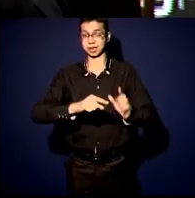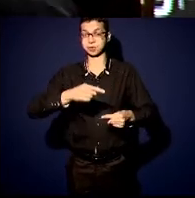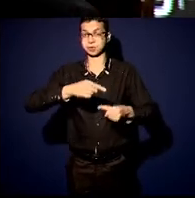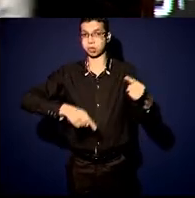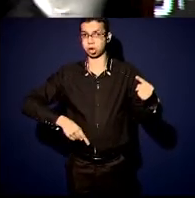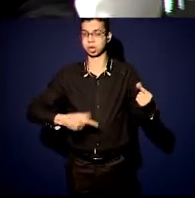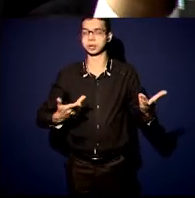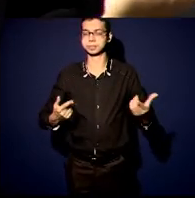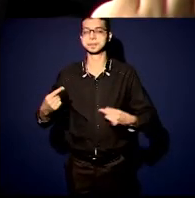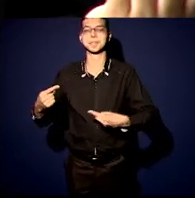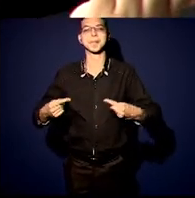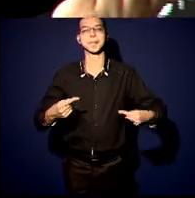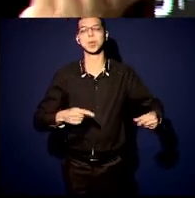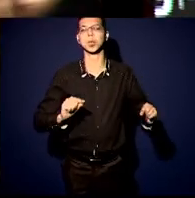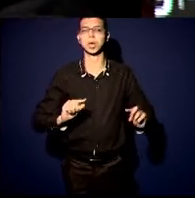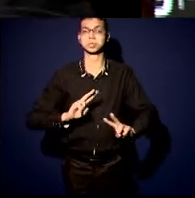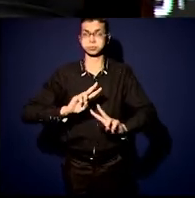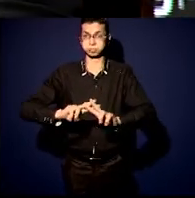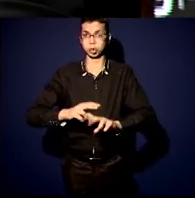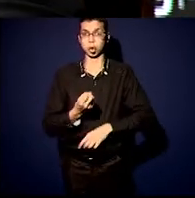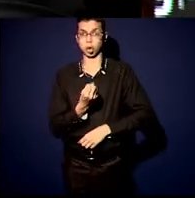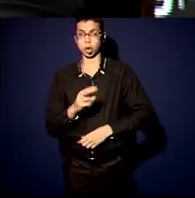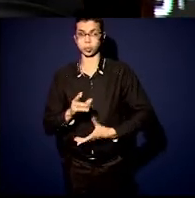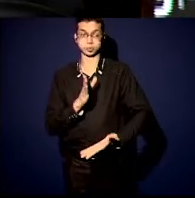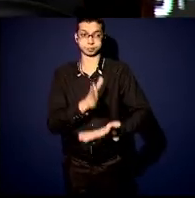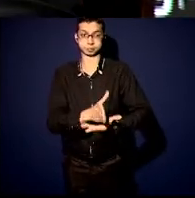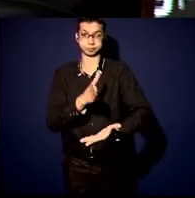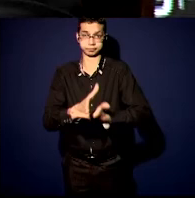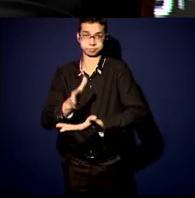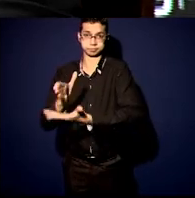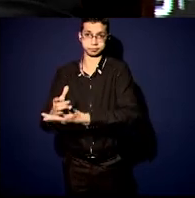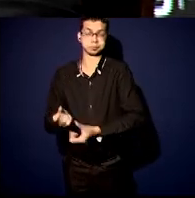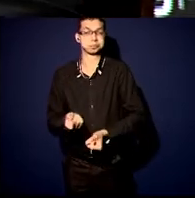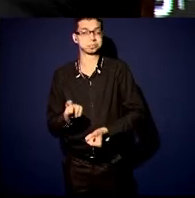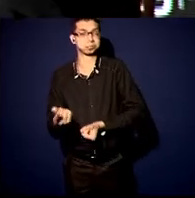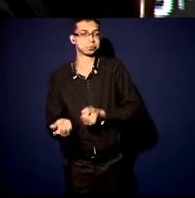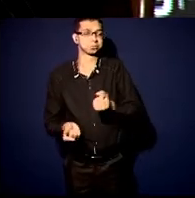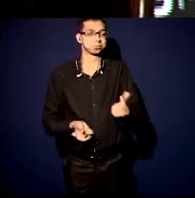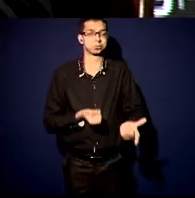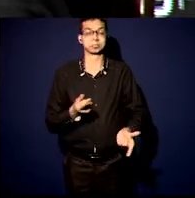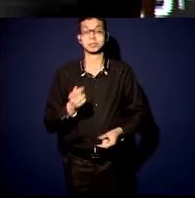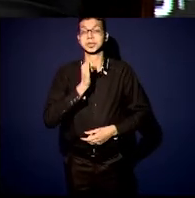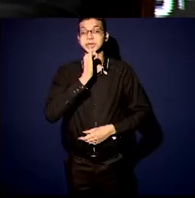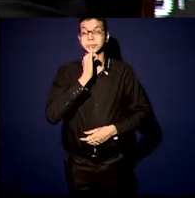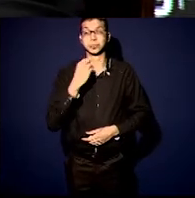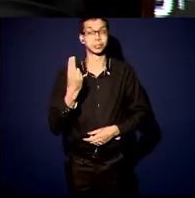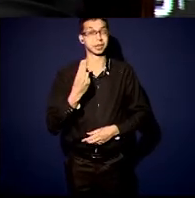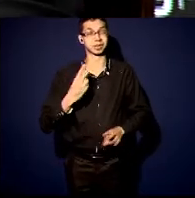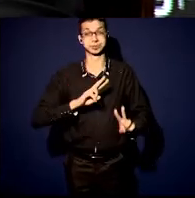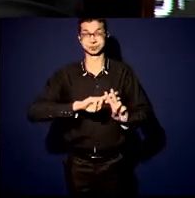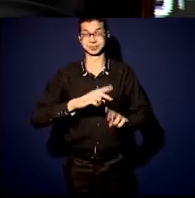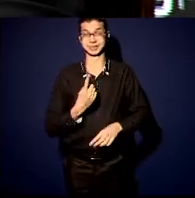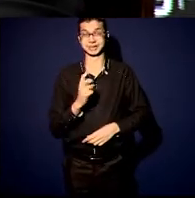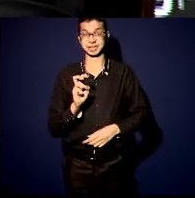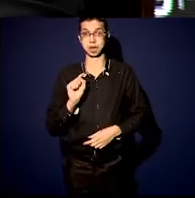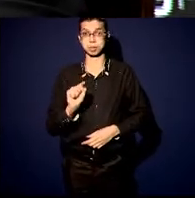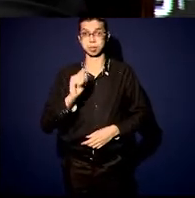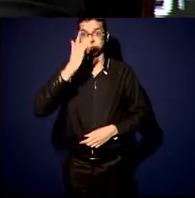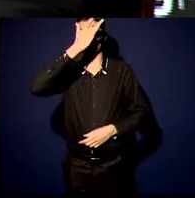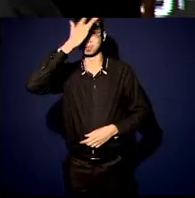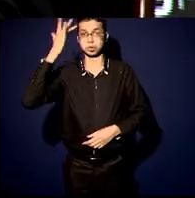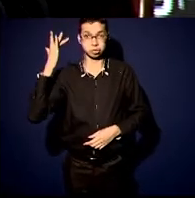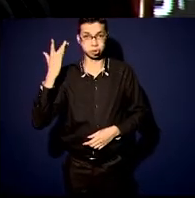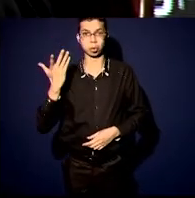encarceramento o que que é caso de outras medidas punitivas por exemplo não tem como encarcerar 15 mil garimpeiros e legais